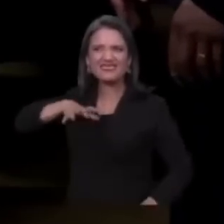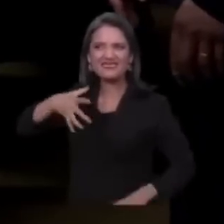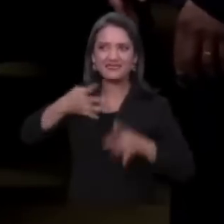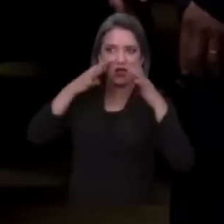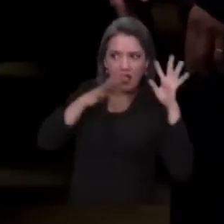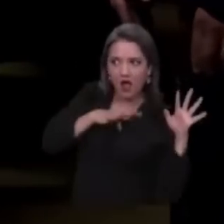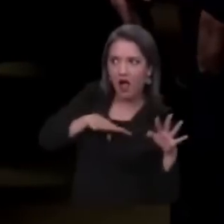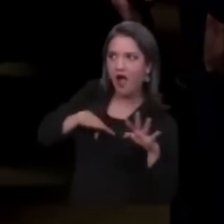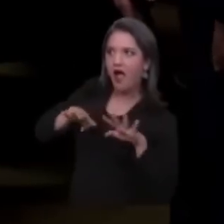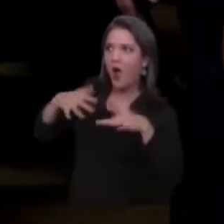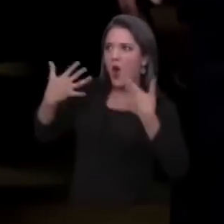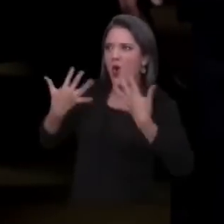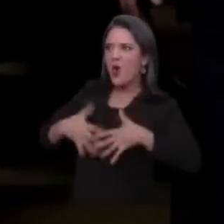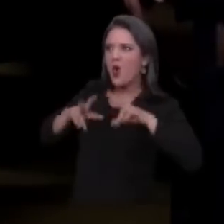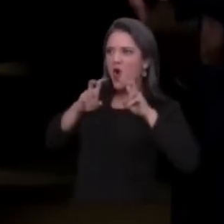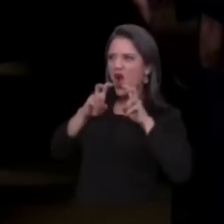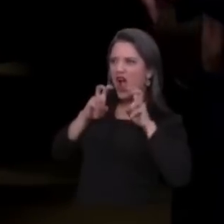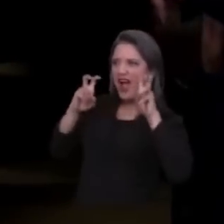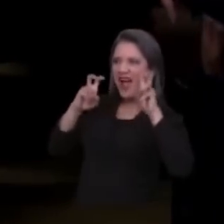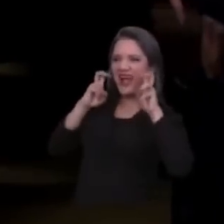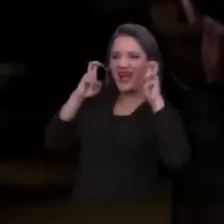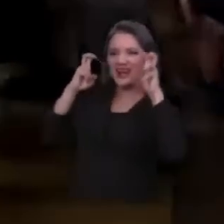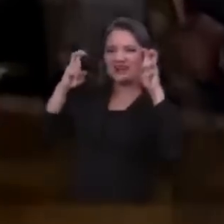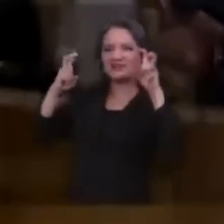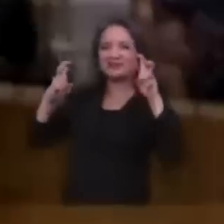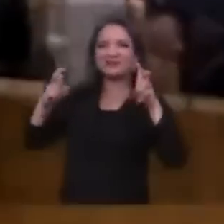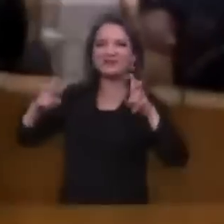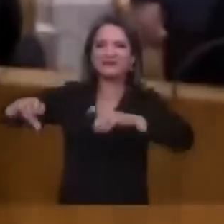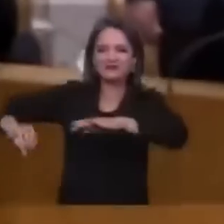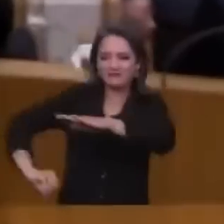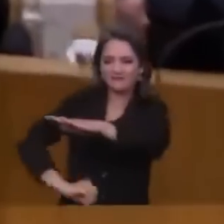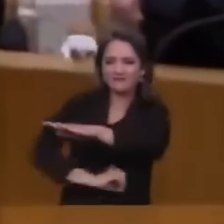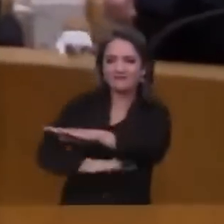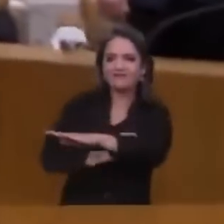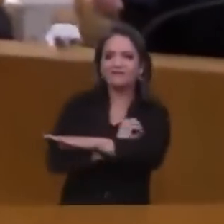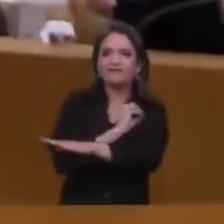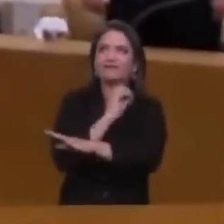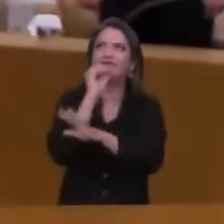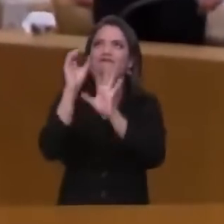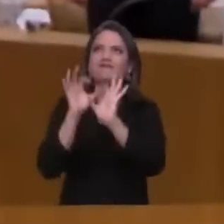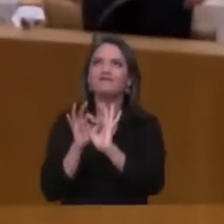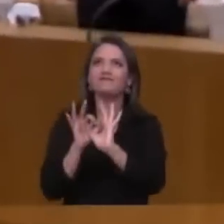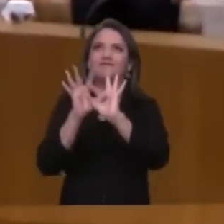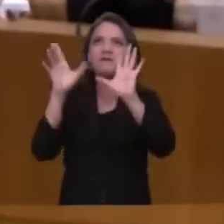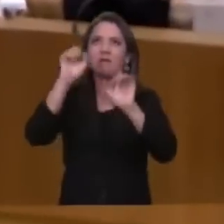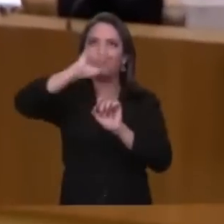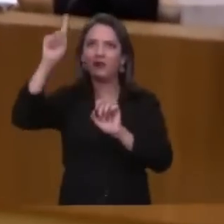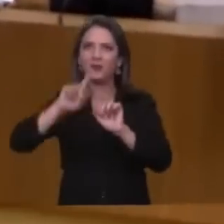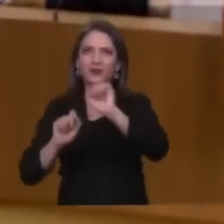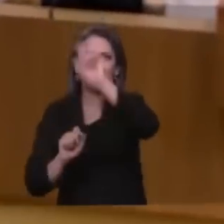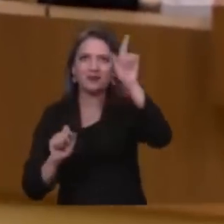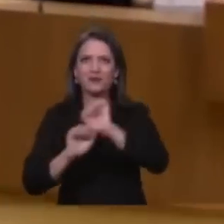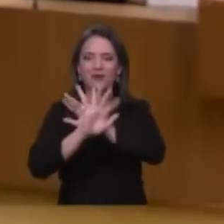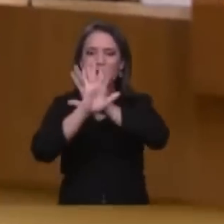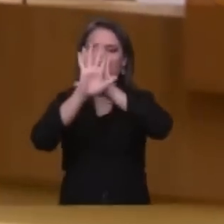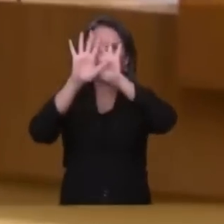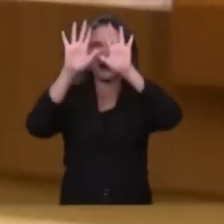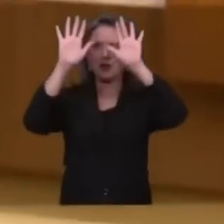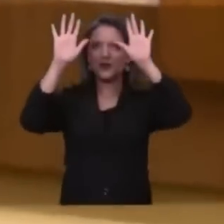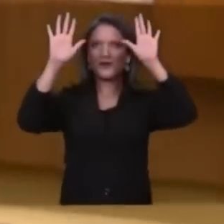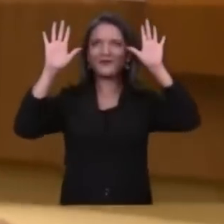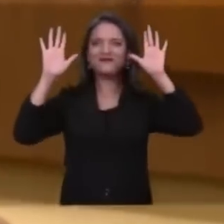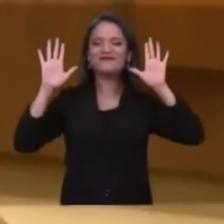foi cobrado retumbante. E o sol da liberdade em raios